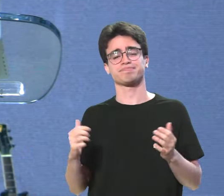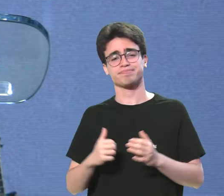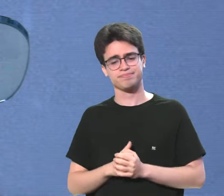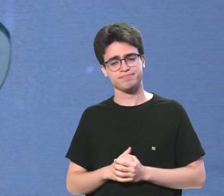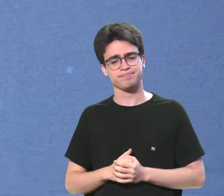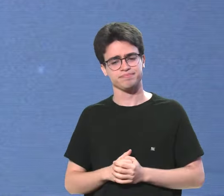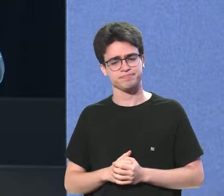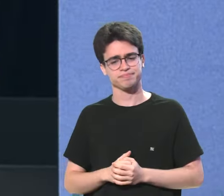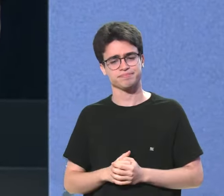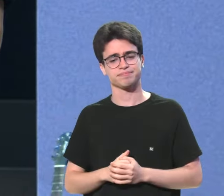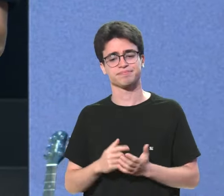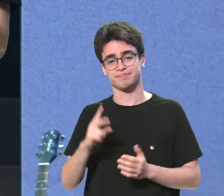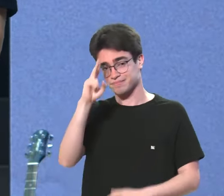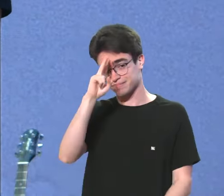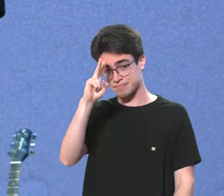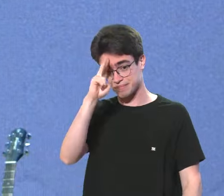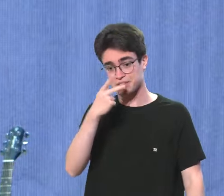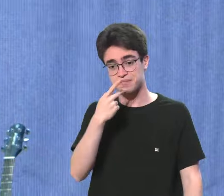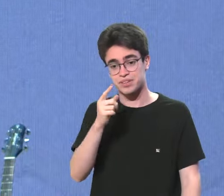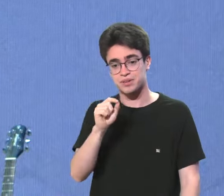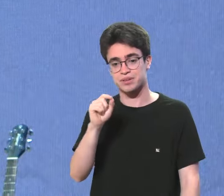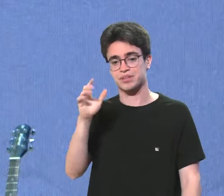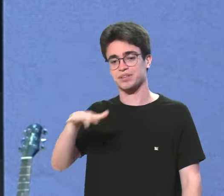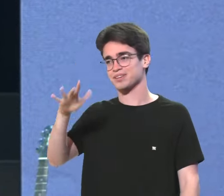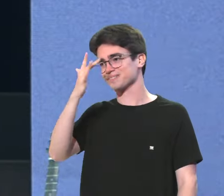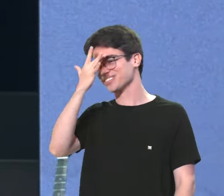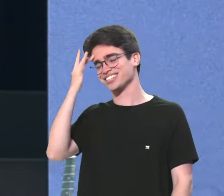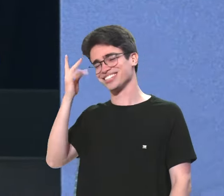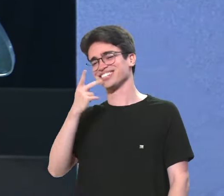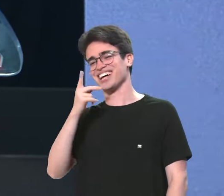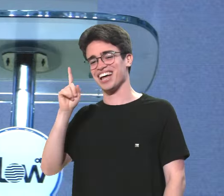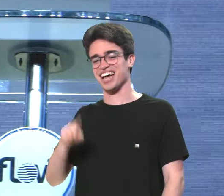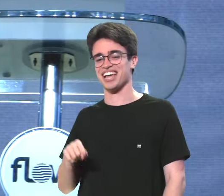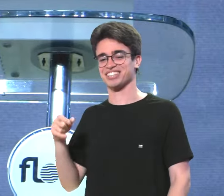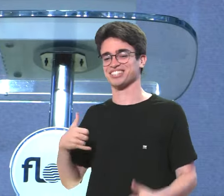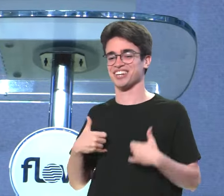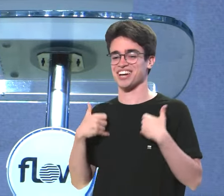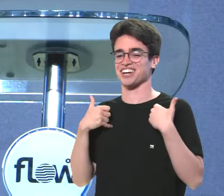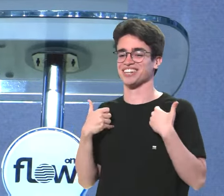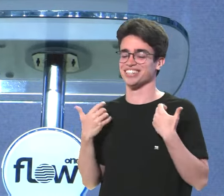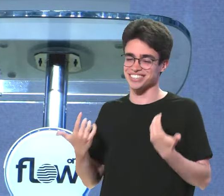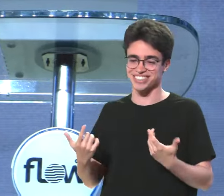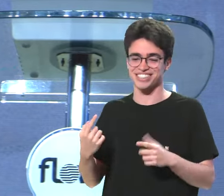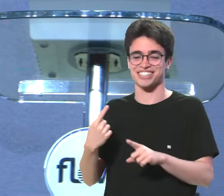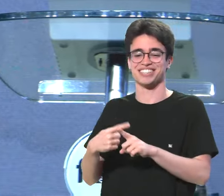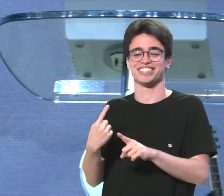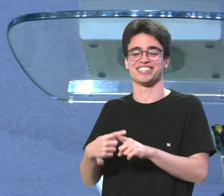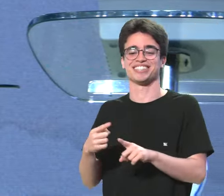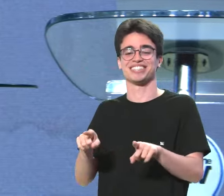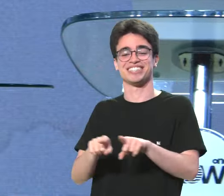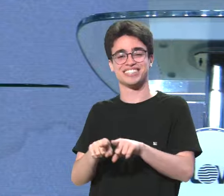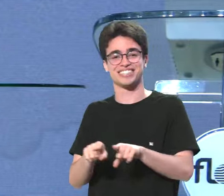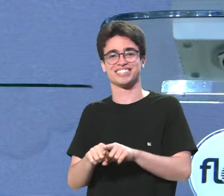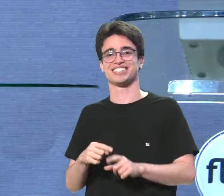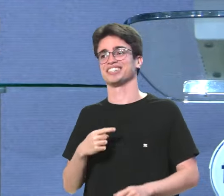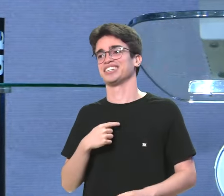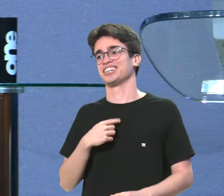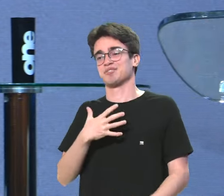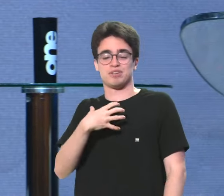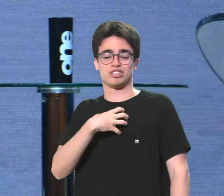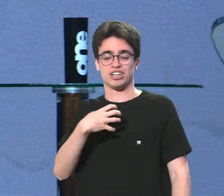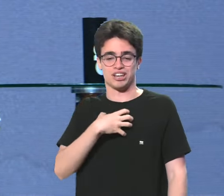eh Lembra que eu falei que tinha gente que me chamava de prepotente Pois é também disso porque eu tenho um jeito de fazer as